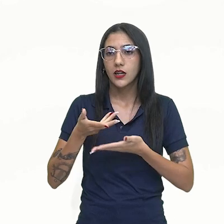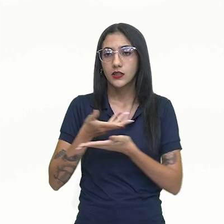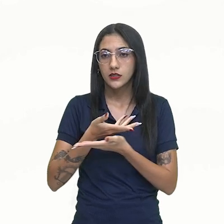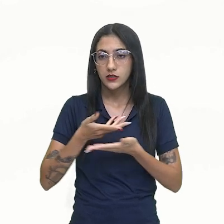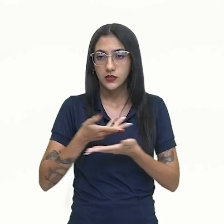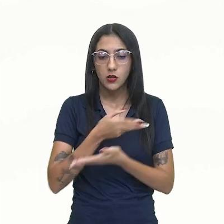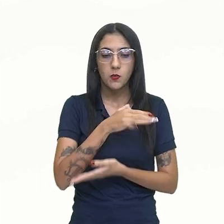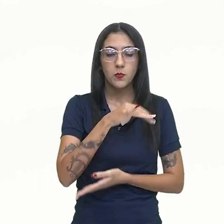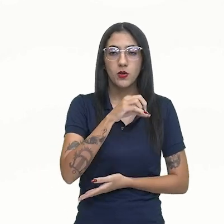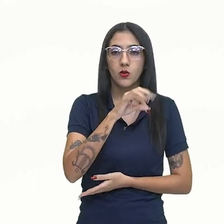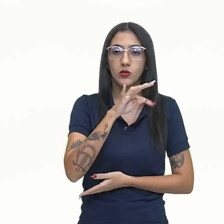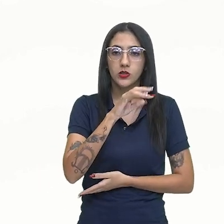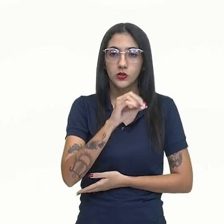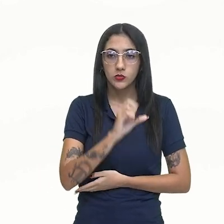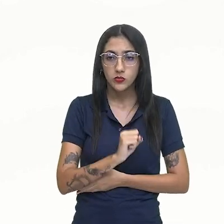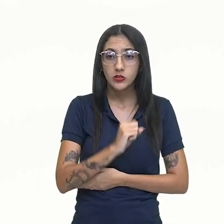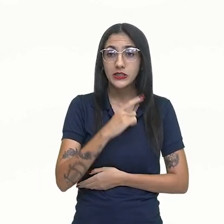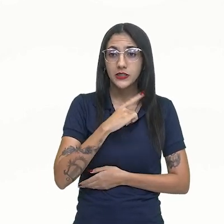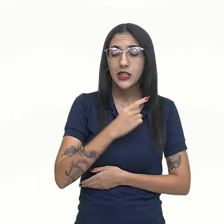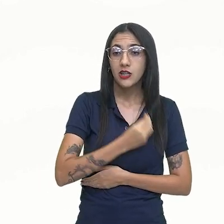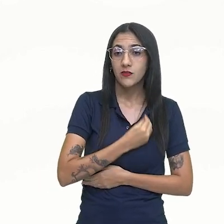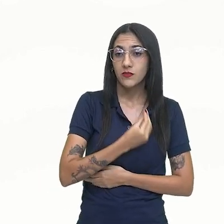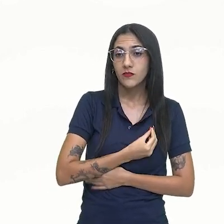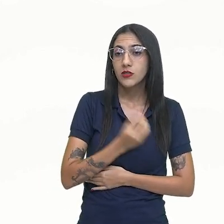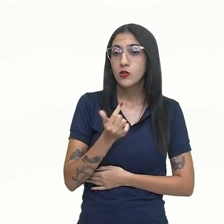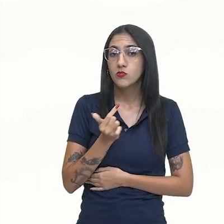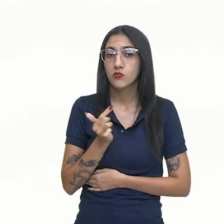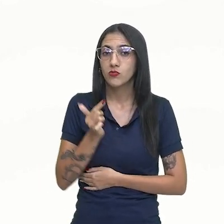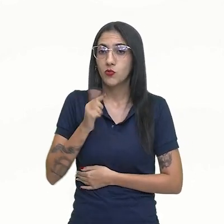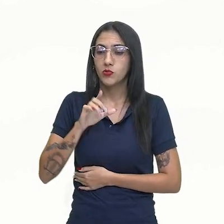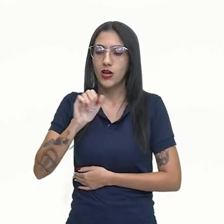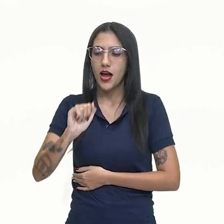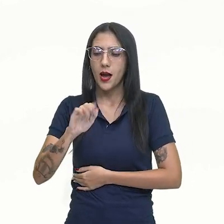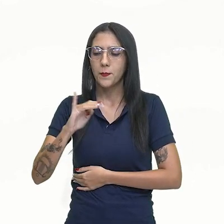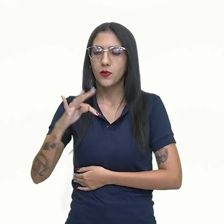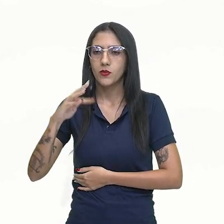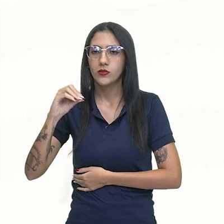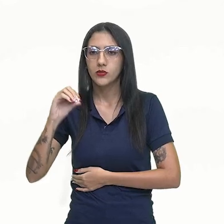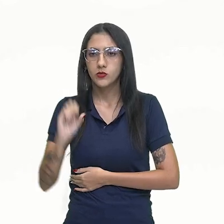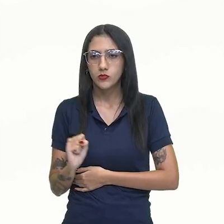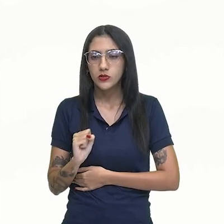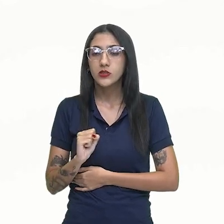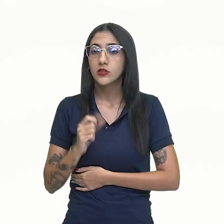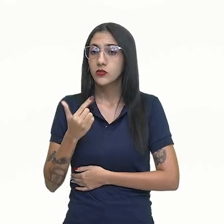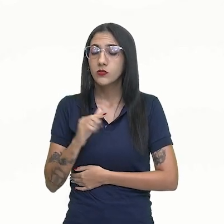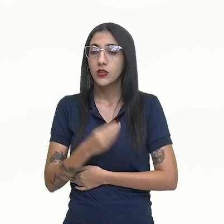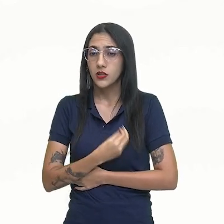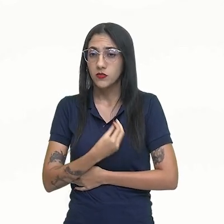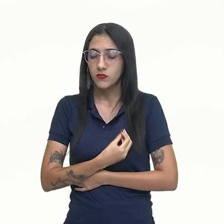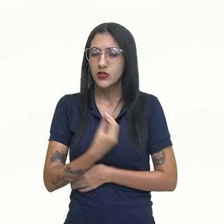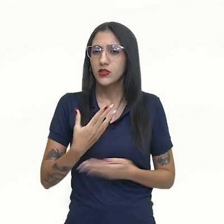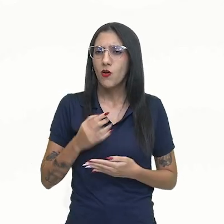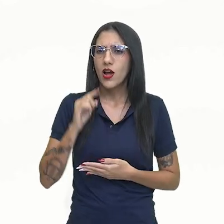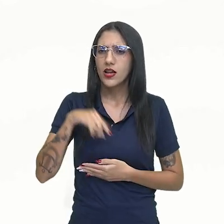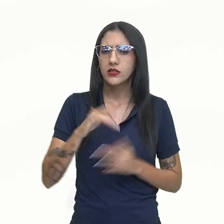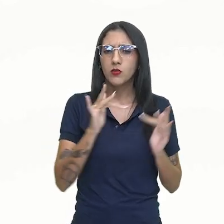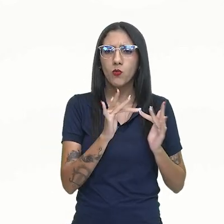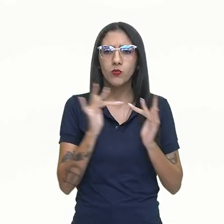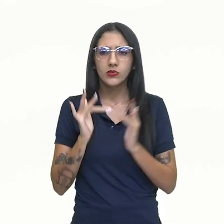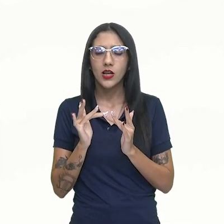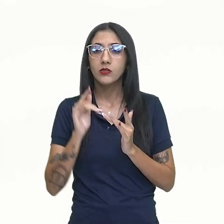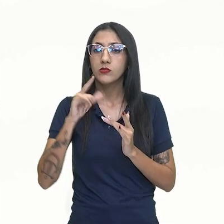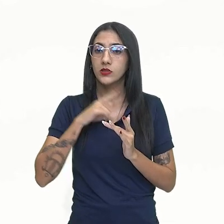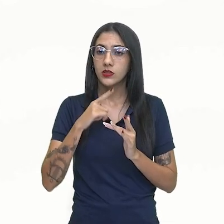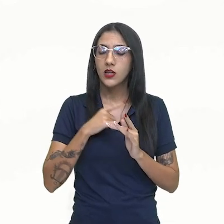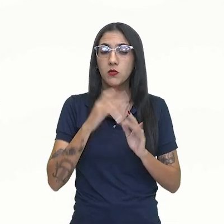componentes abióticos. E toda essa interação, ela ocorre em níveis de organização, né, da